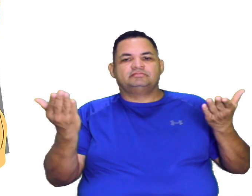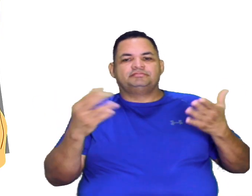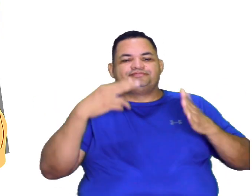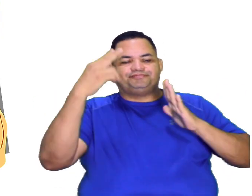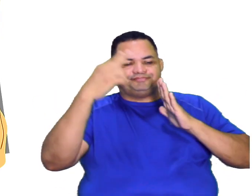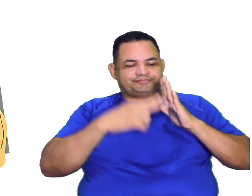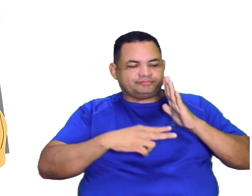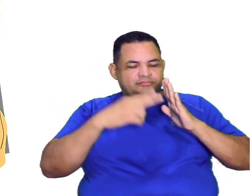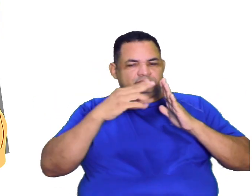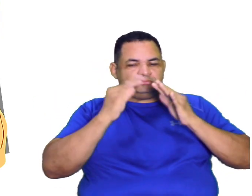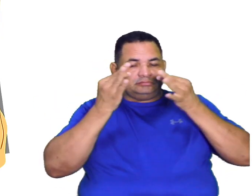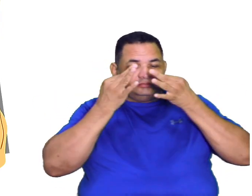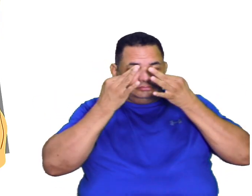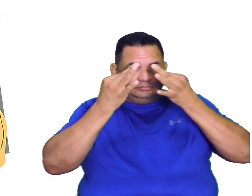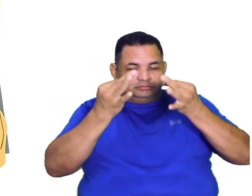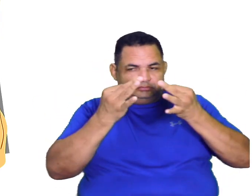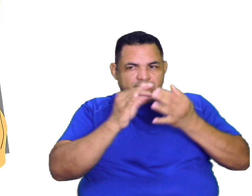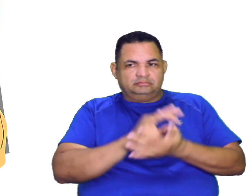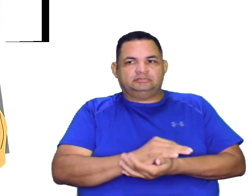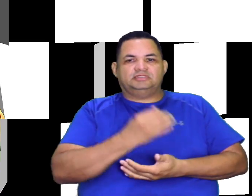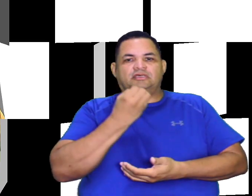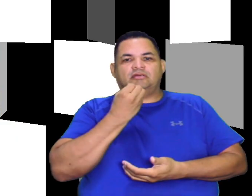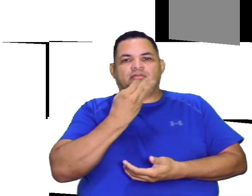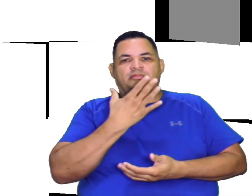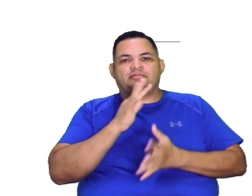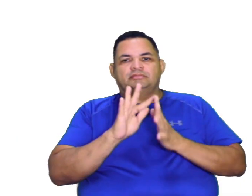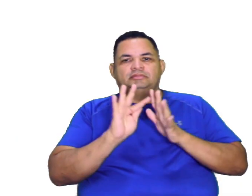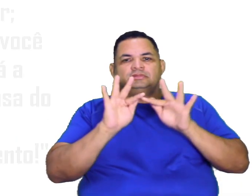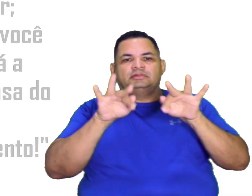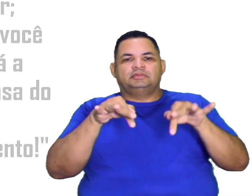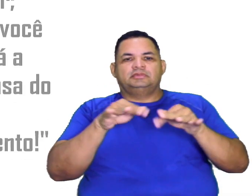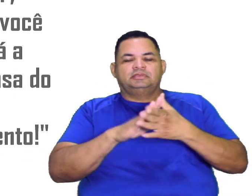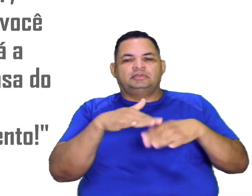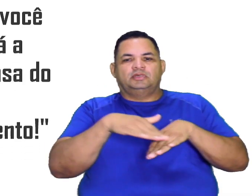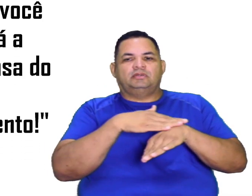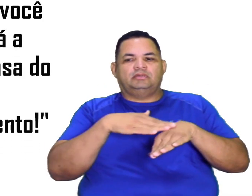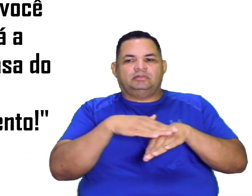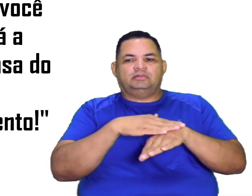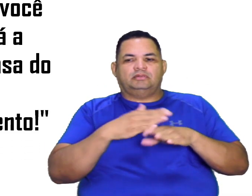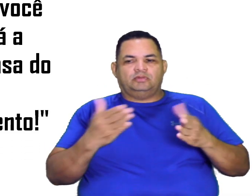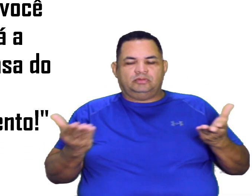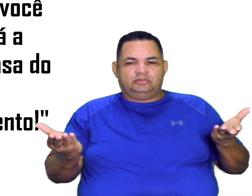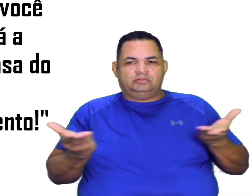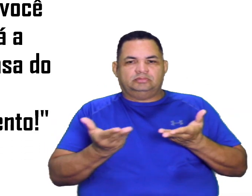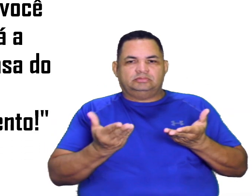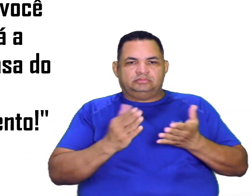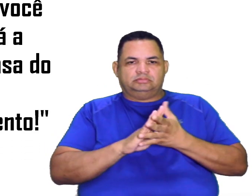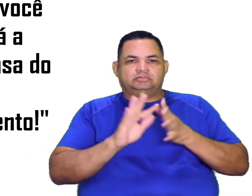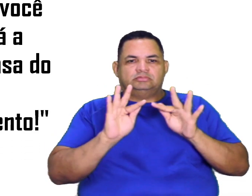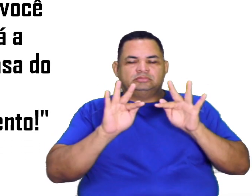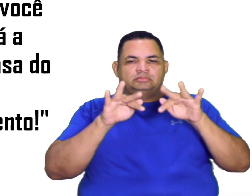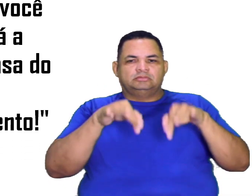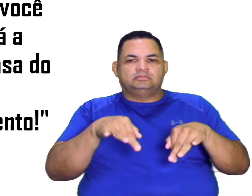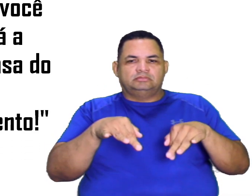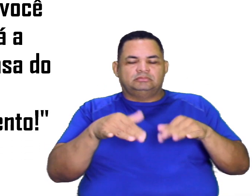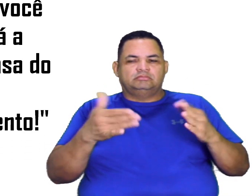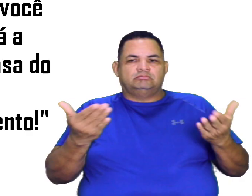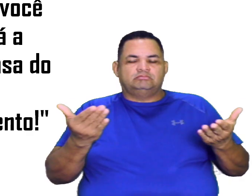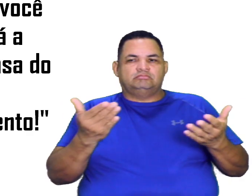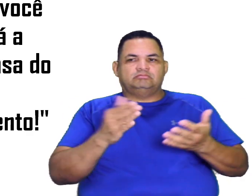leia com atenção, se saia bem. Para fechar nossa conversa de hoje, nosso último dos